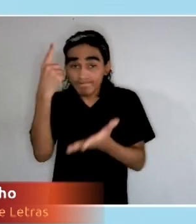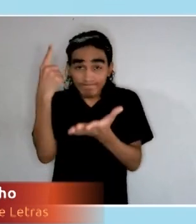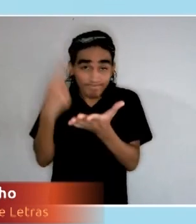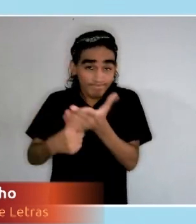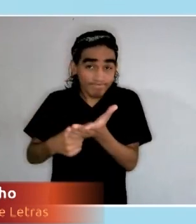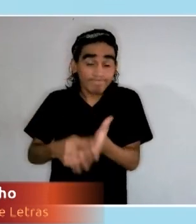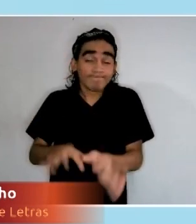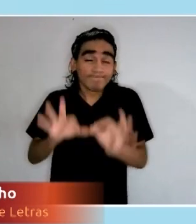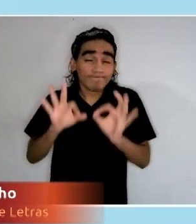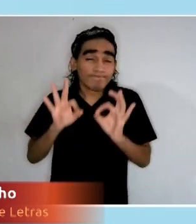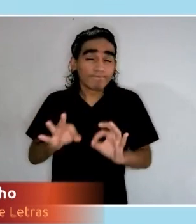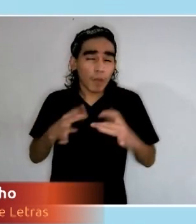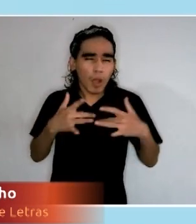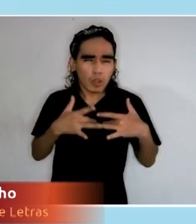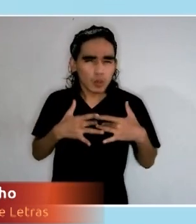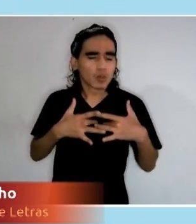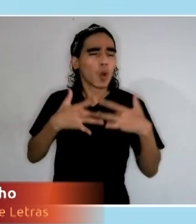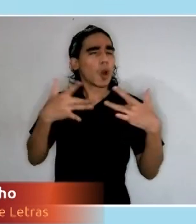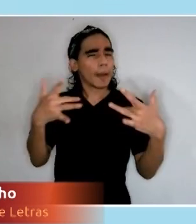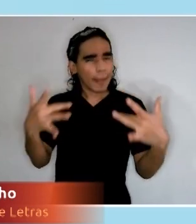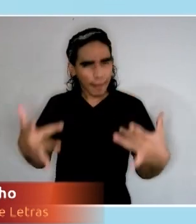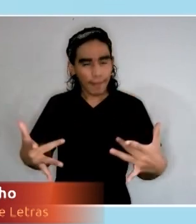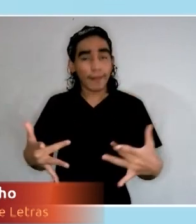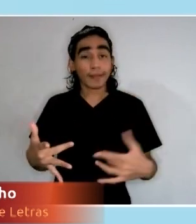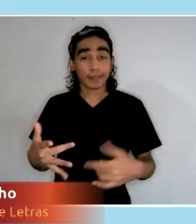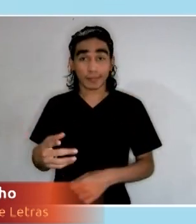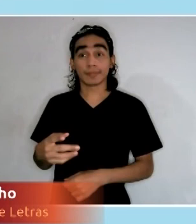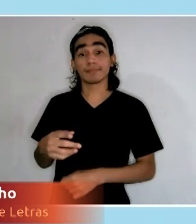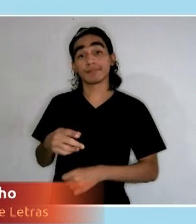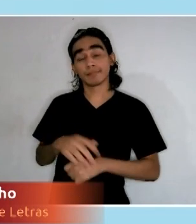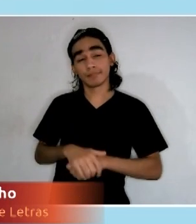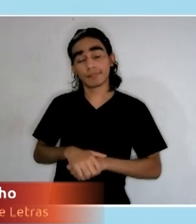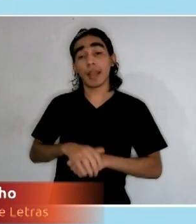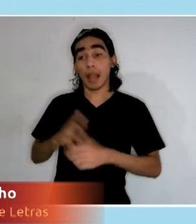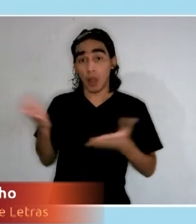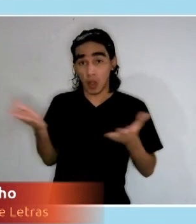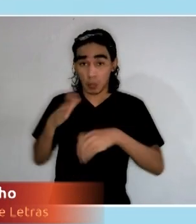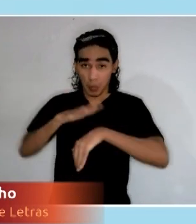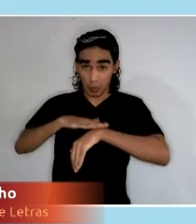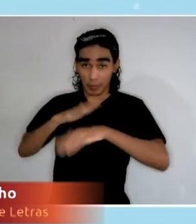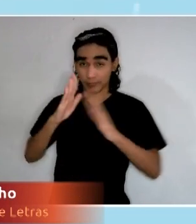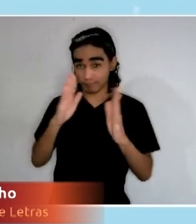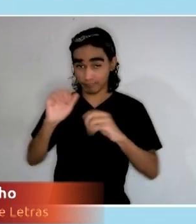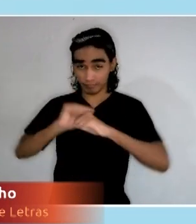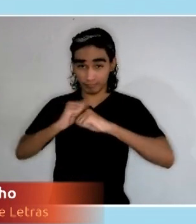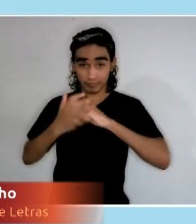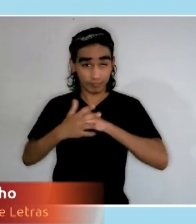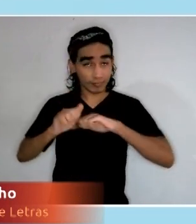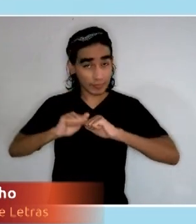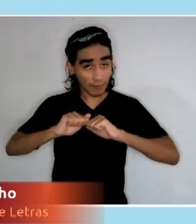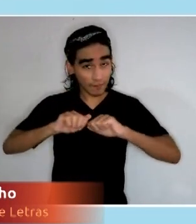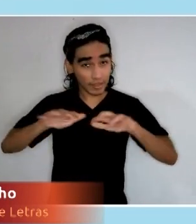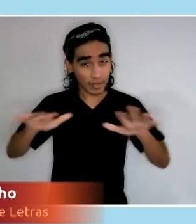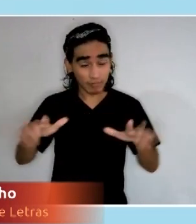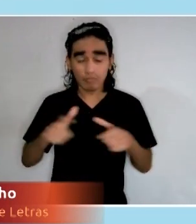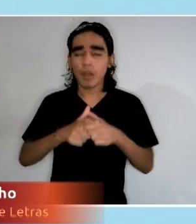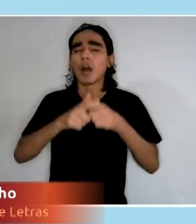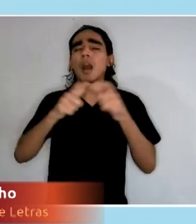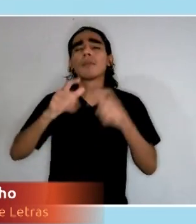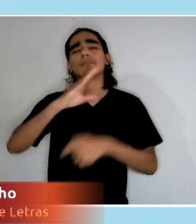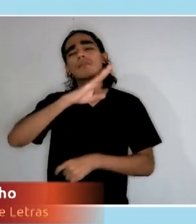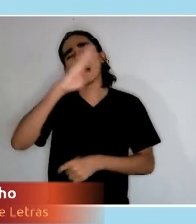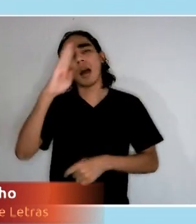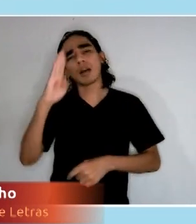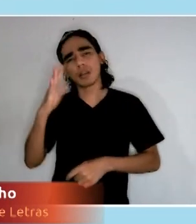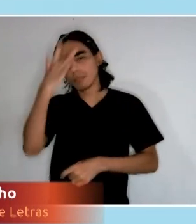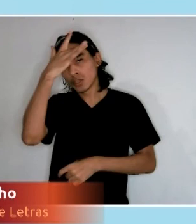para o país, pessoas solidárias, como a gente viu agora durante a Covid, né? Então, a maioria dos brasileiros são de pessoas